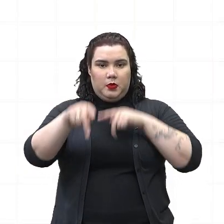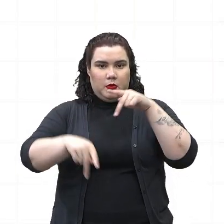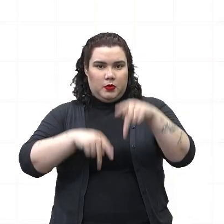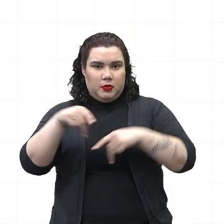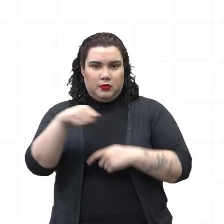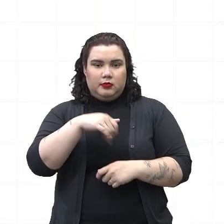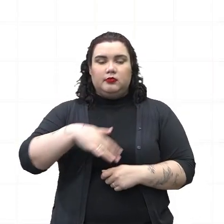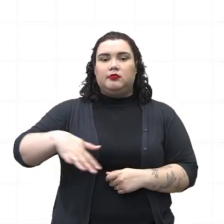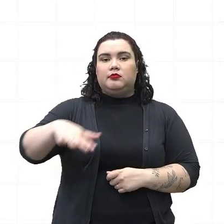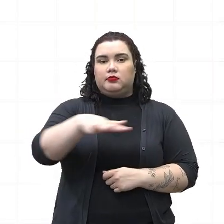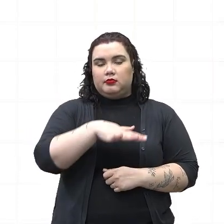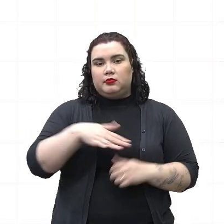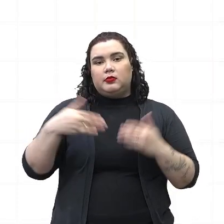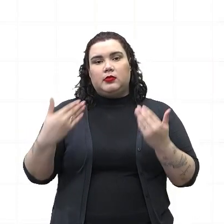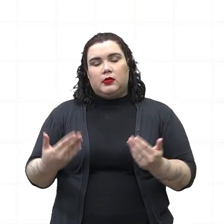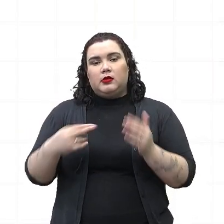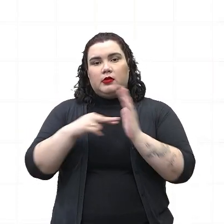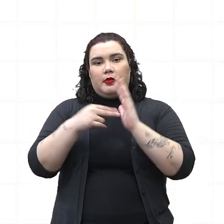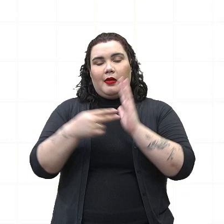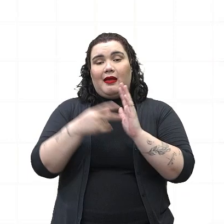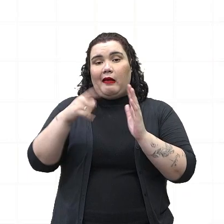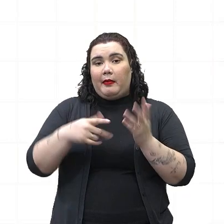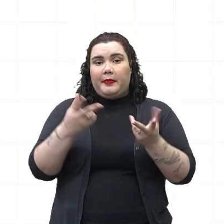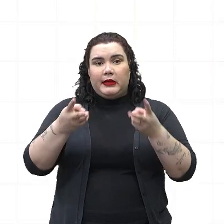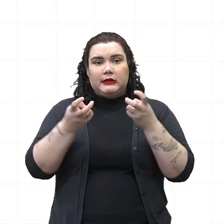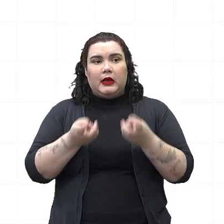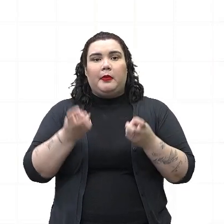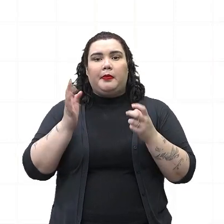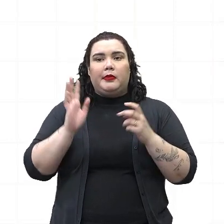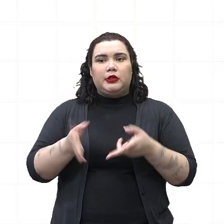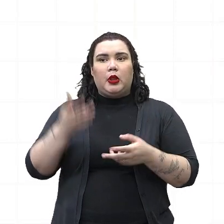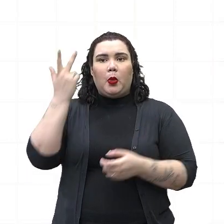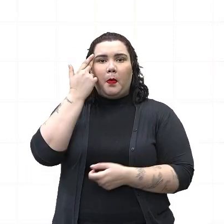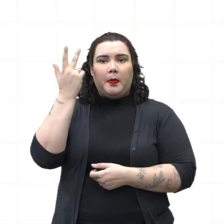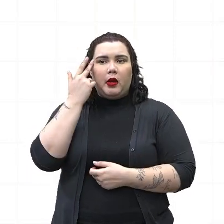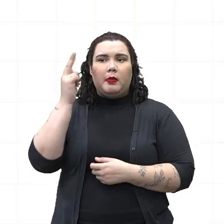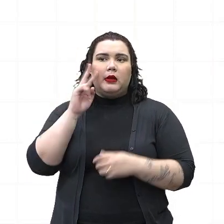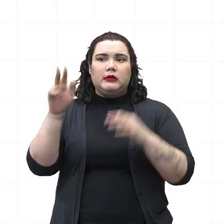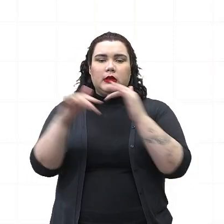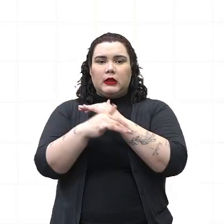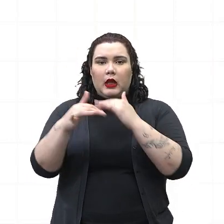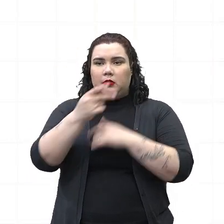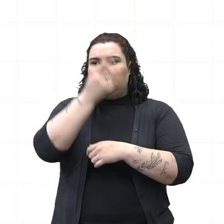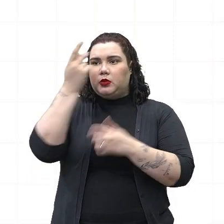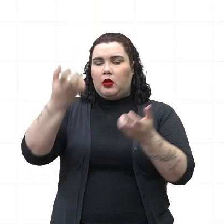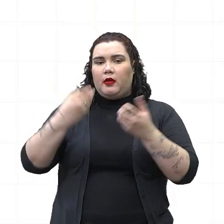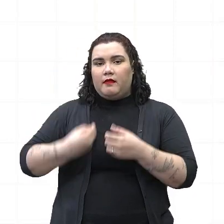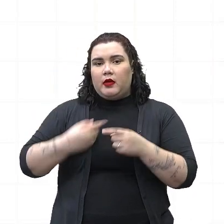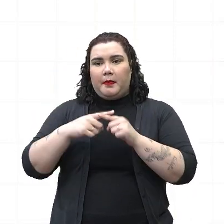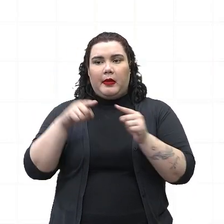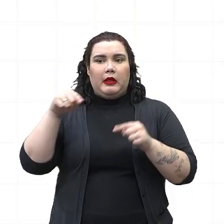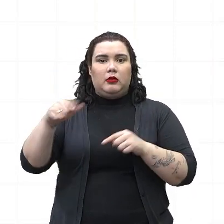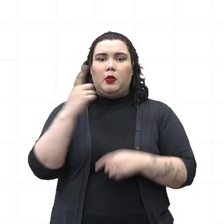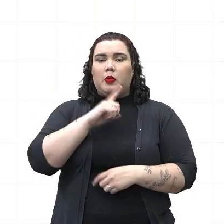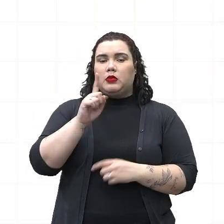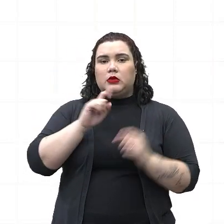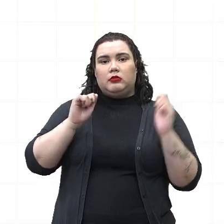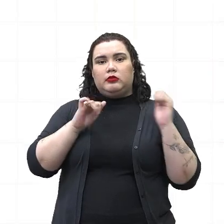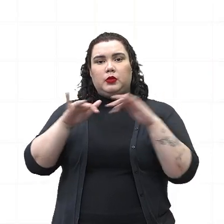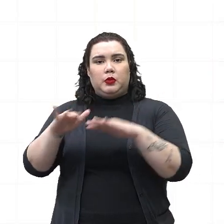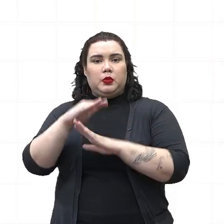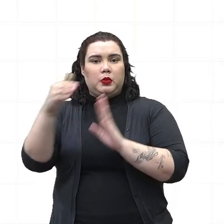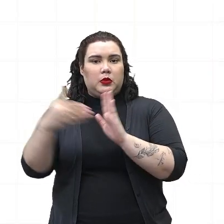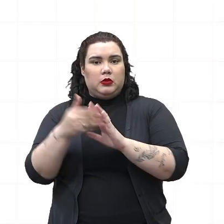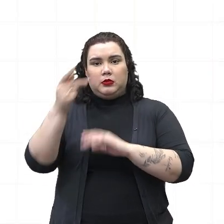maneira adequada. E isso tem sido muito comum nas grandes cidades, porque as pessoas querem viver nas cidades, Mas aquela cidade não tem espaço para todo mundo, não